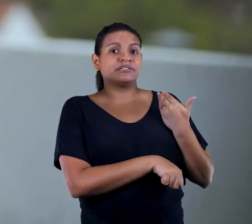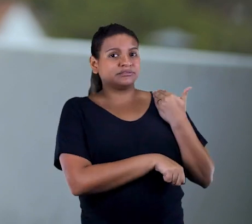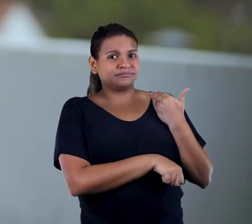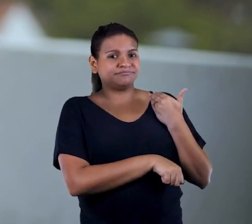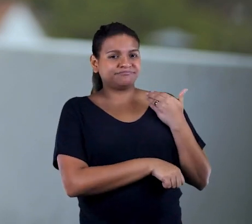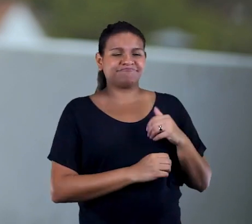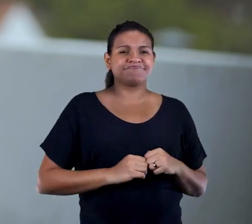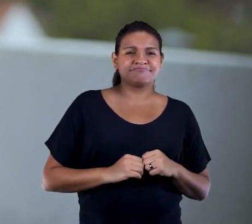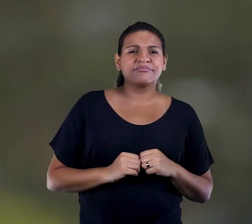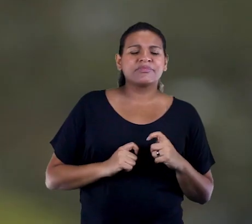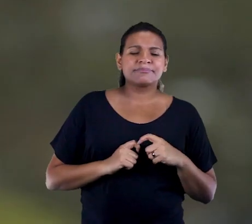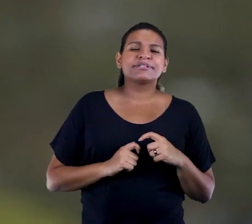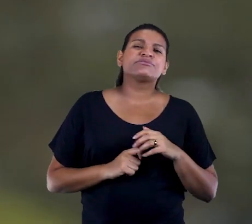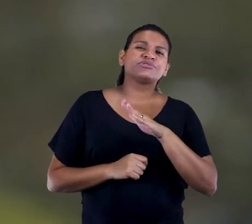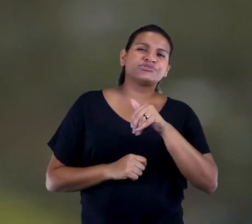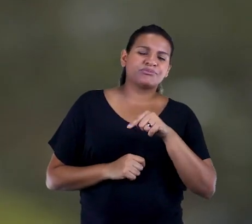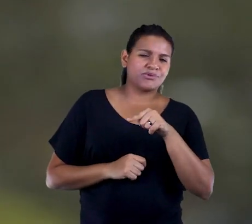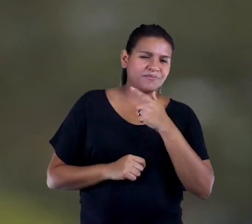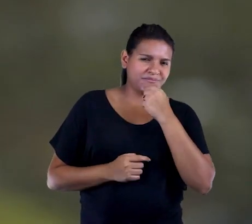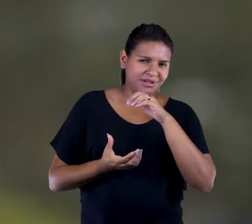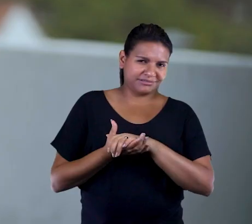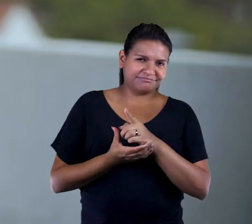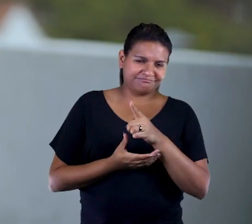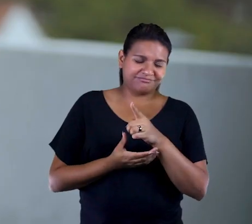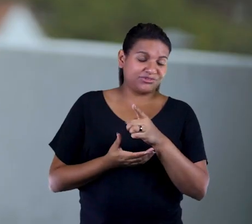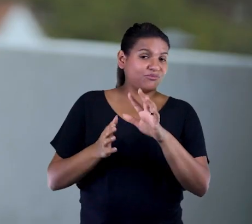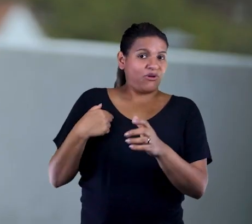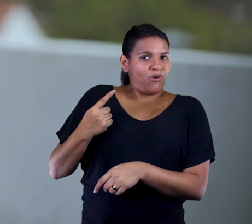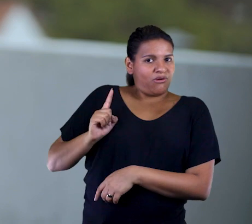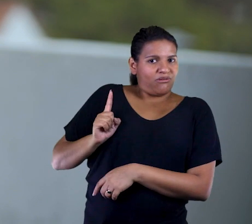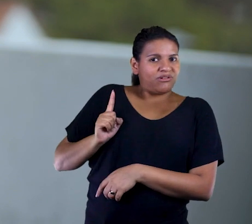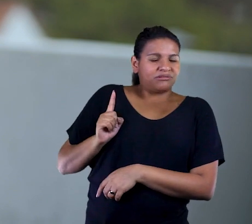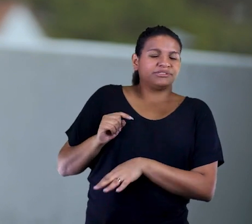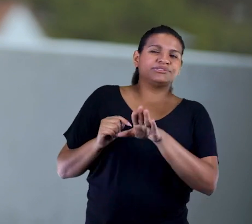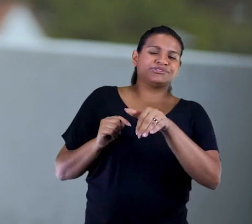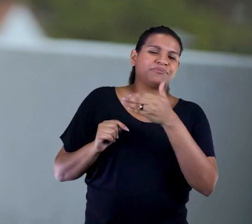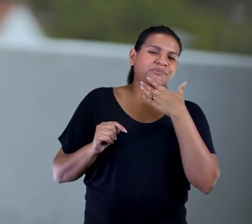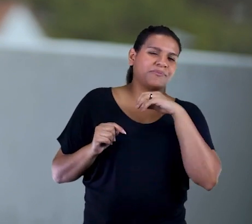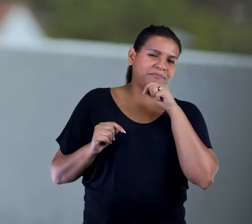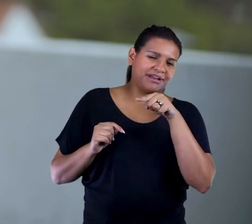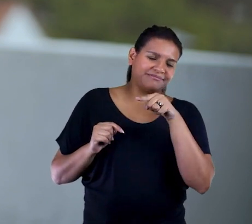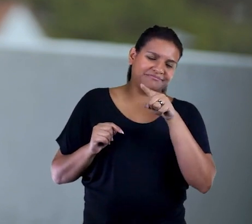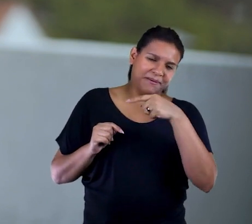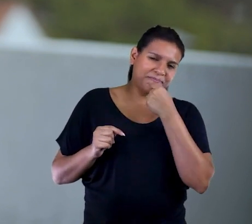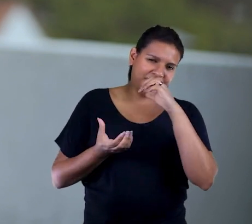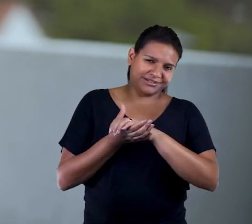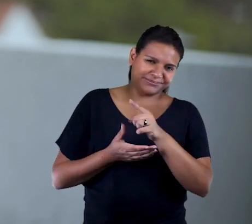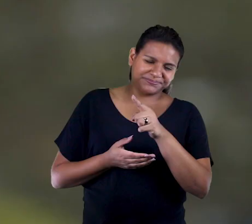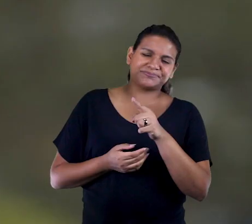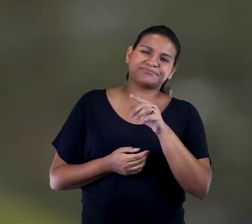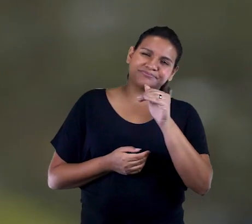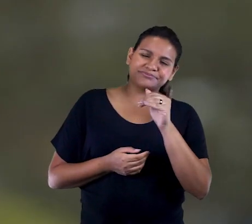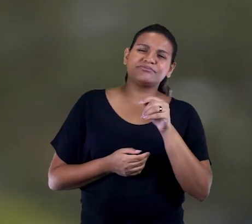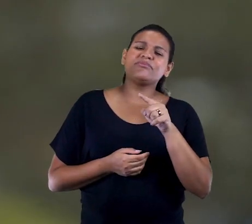nasceu prematuro. A pediatra chamou o pai. Ela não queria que eu me estressasse além do que eu já estava,